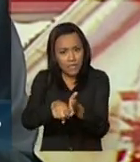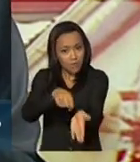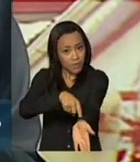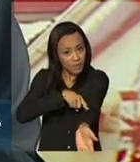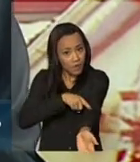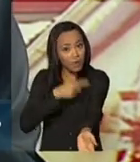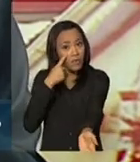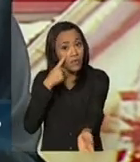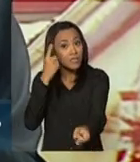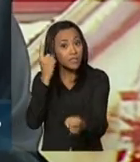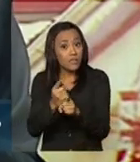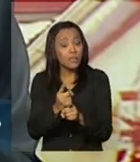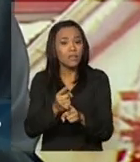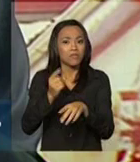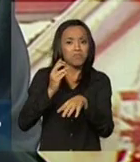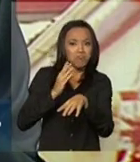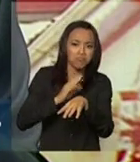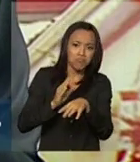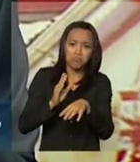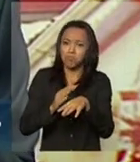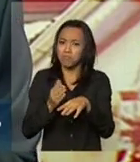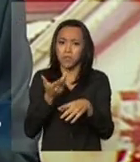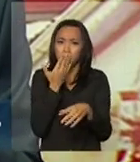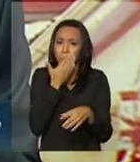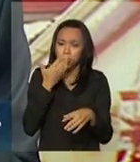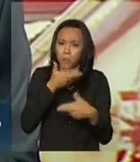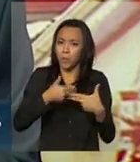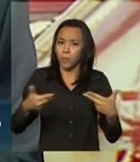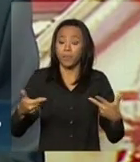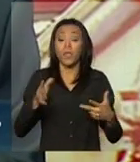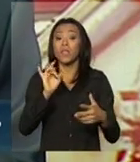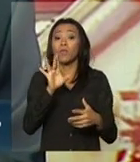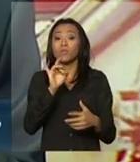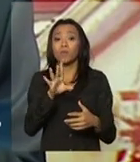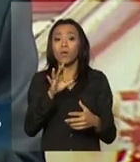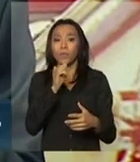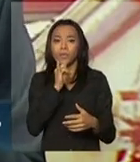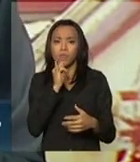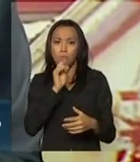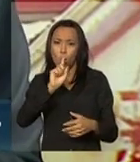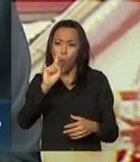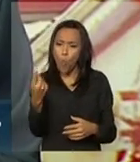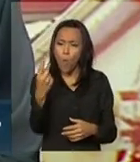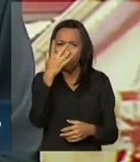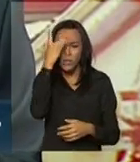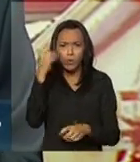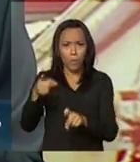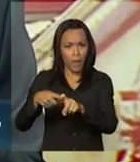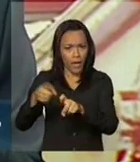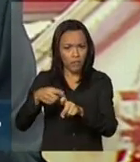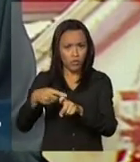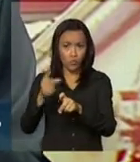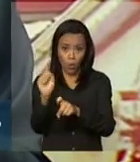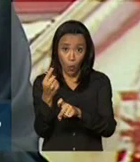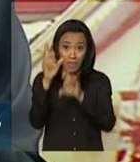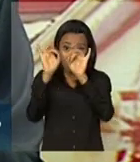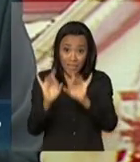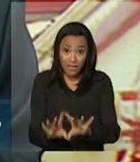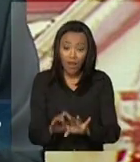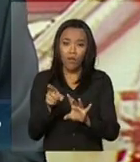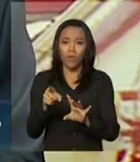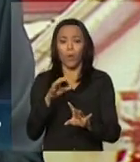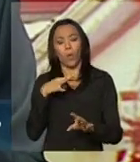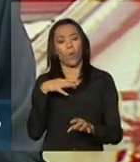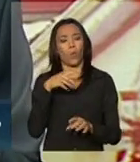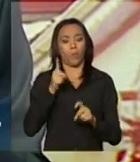HIV. Não, o teste HIV não pode ser localizado só para que um especialista peça ou se o médico